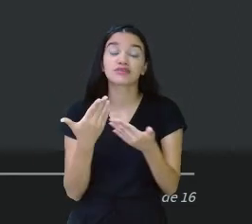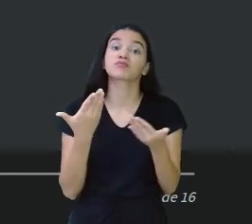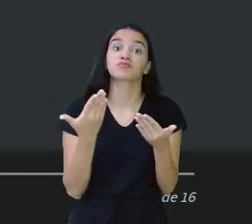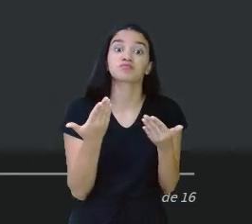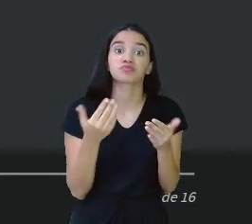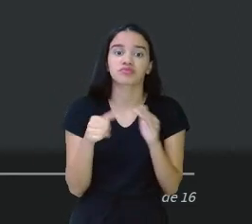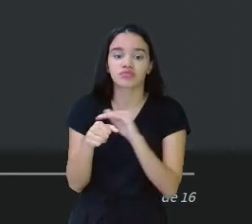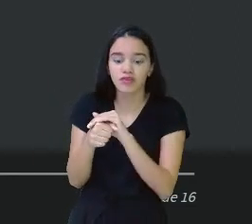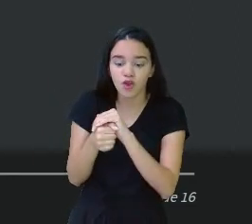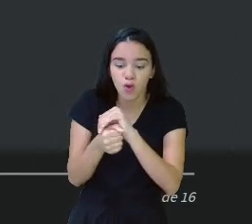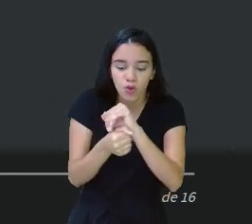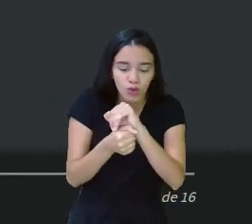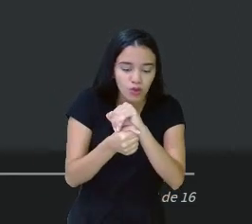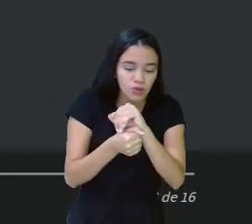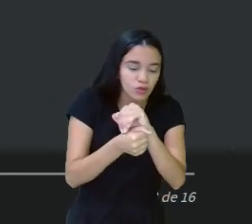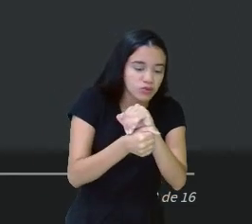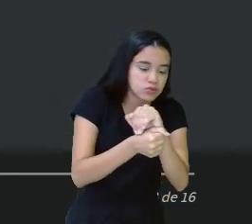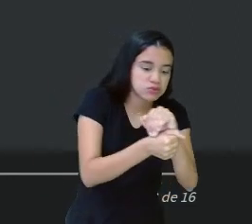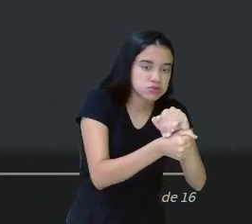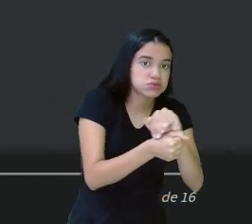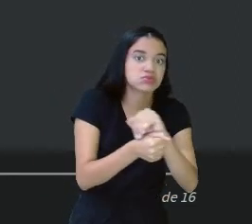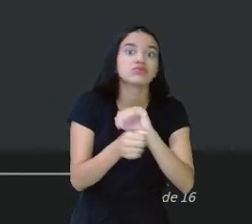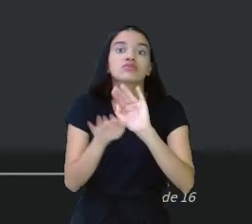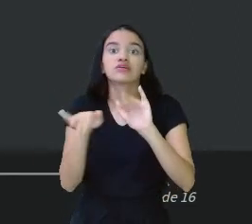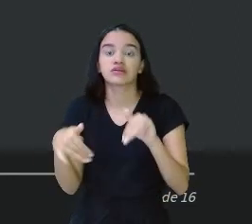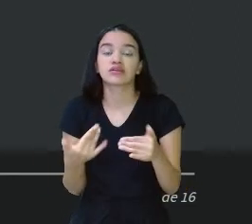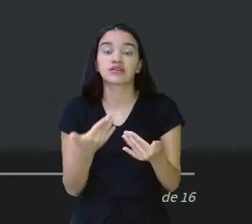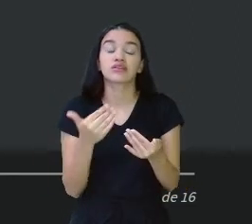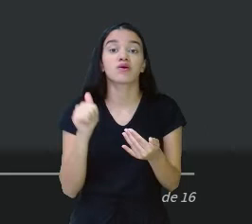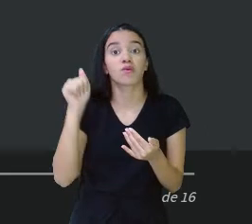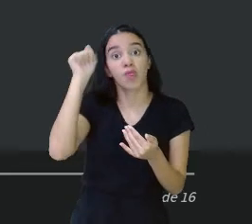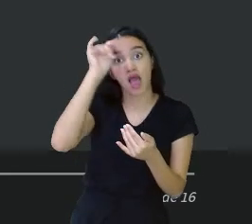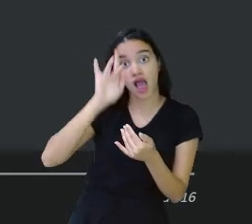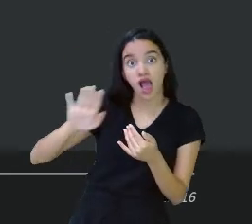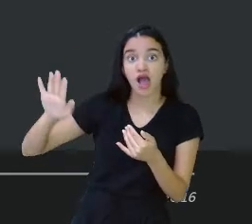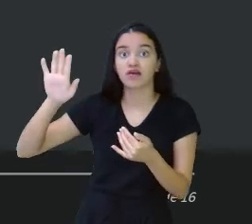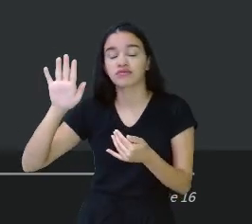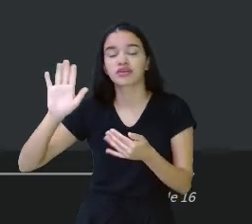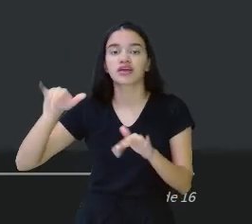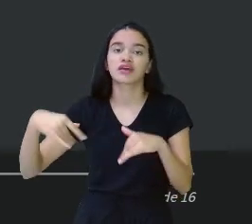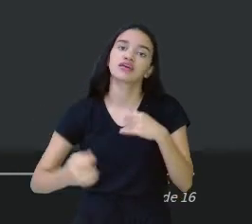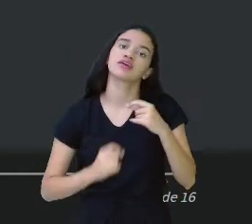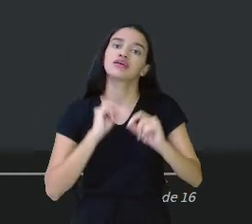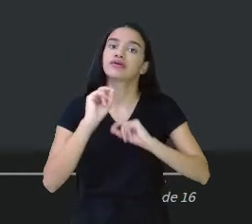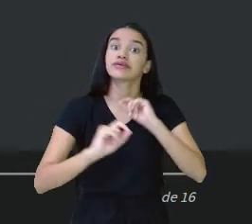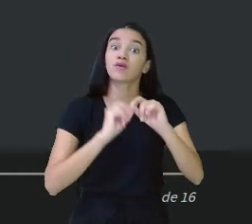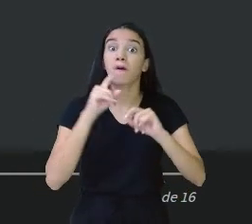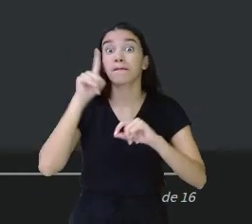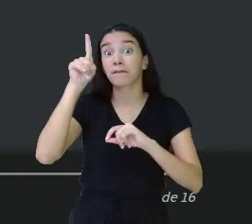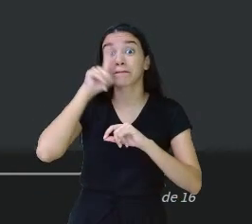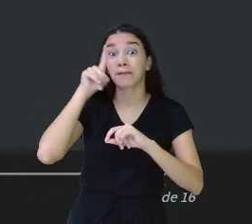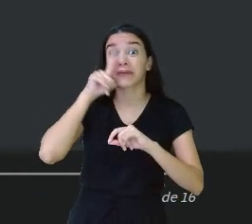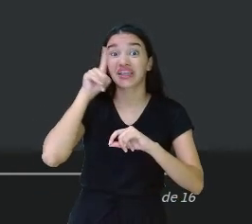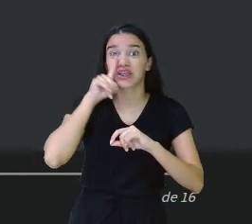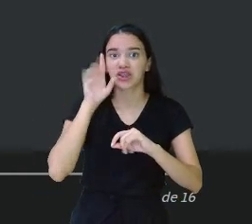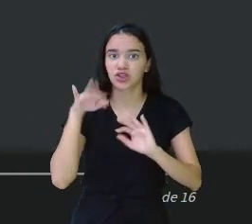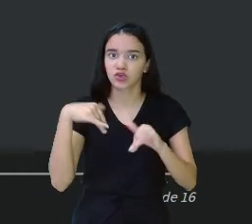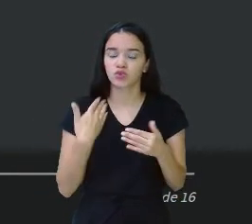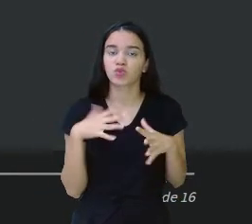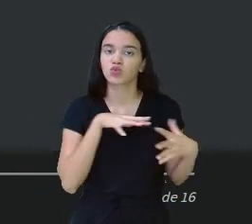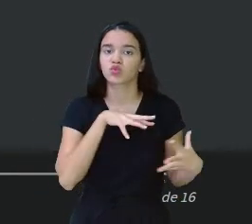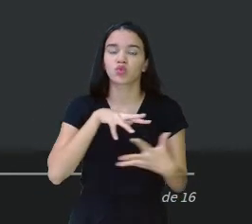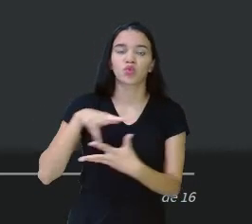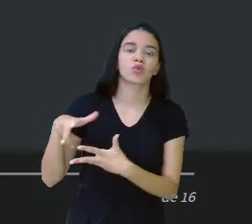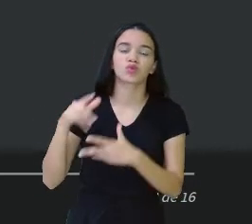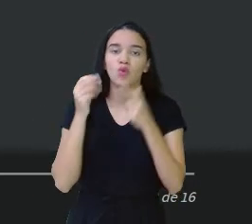africanos, espécie de molusco nativa da África Oriental, que é um dos mais perigosos do mundo. E o